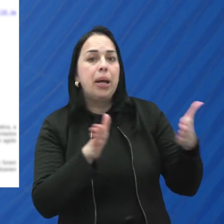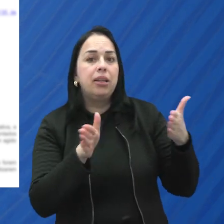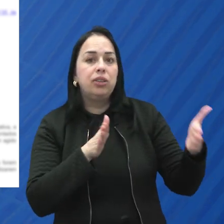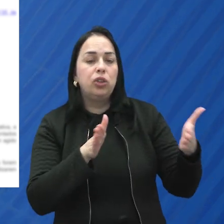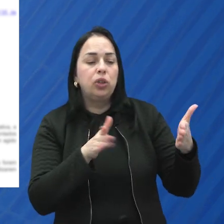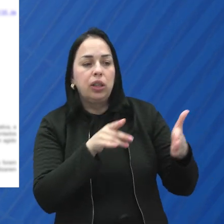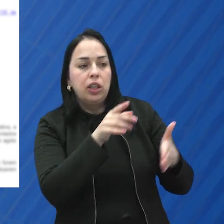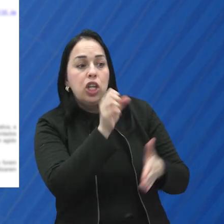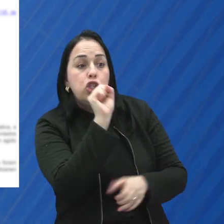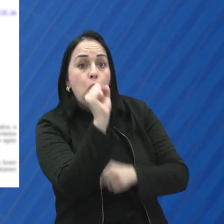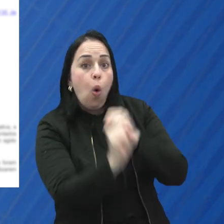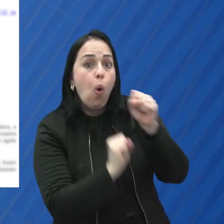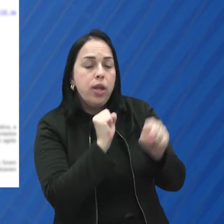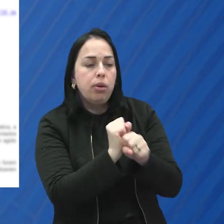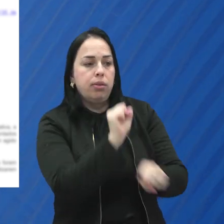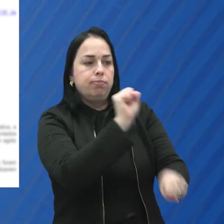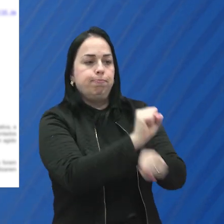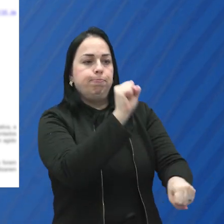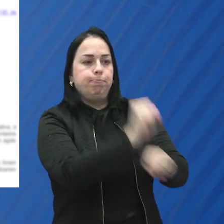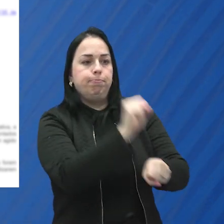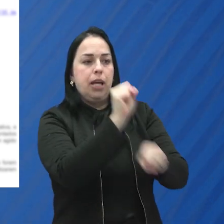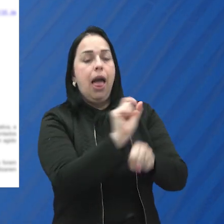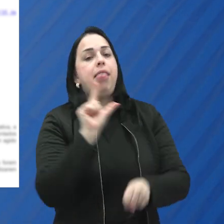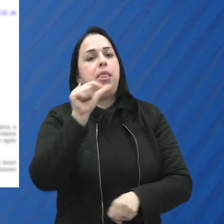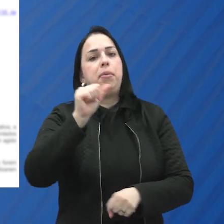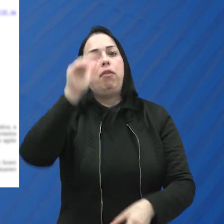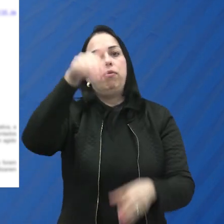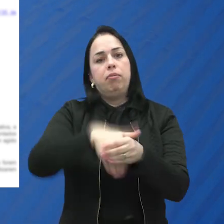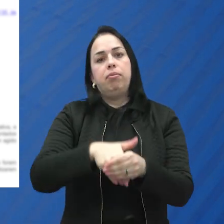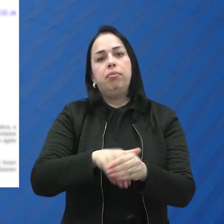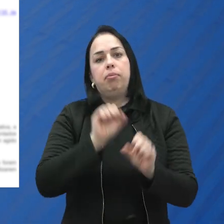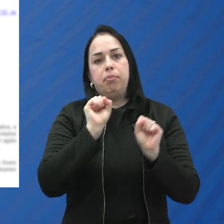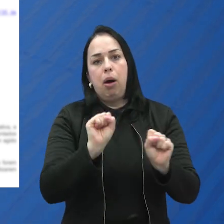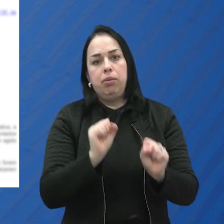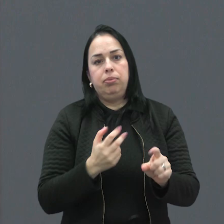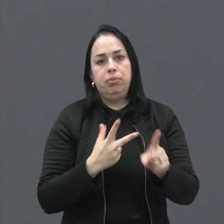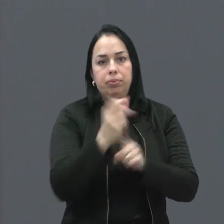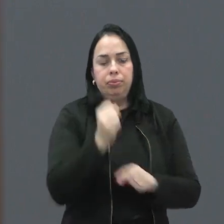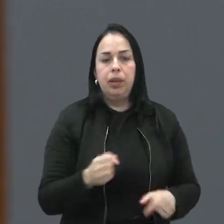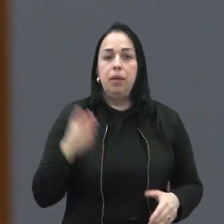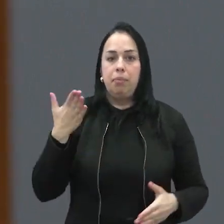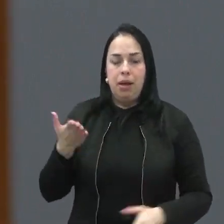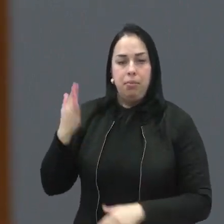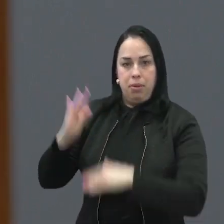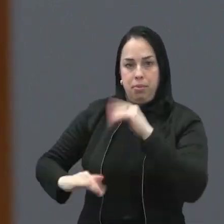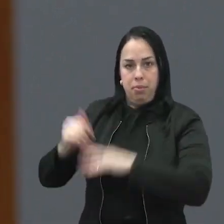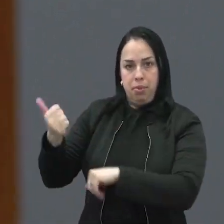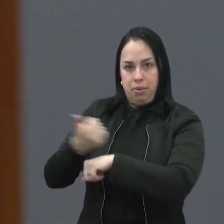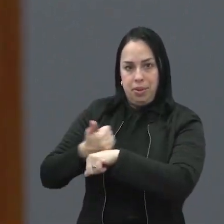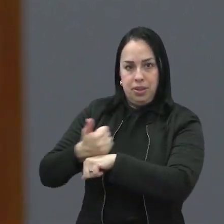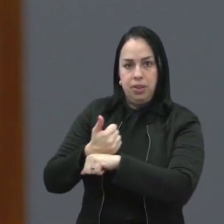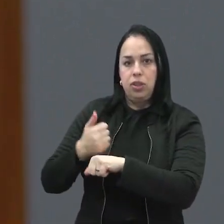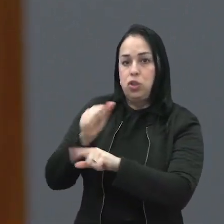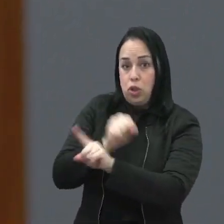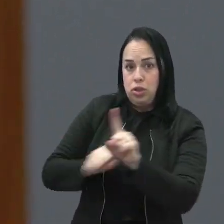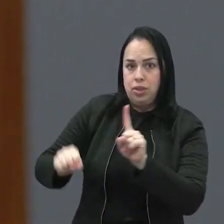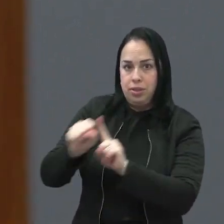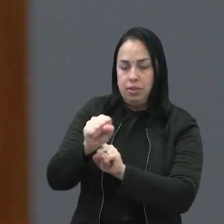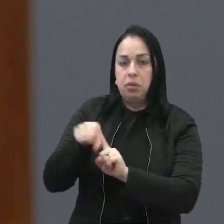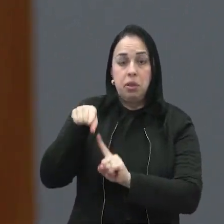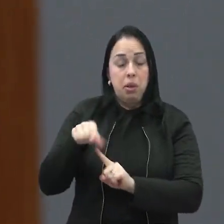ainda um período de inegibilidade de 8 anos para os enquadrados na legislação. Para essa socióloga, a medida pode